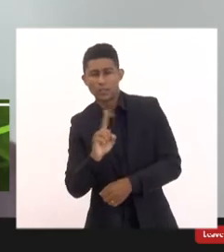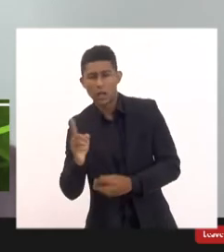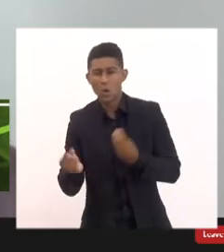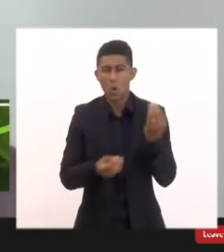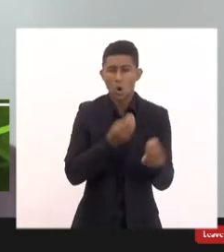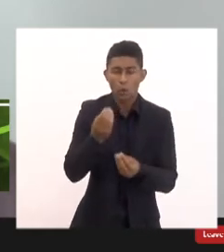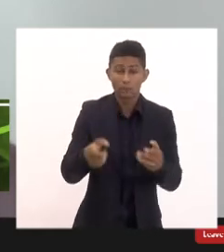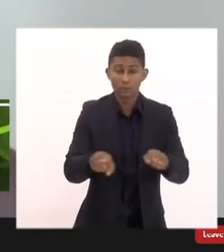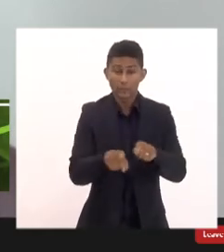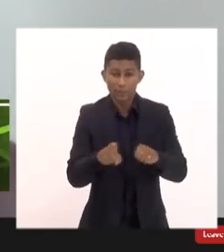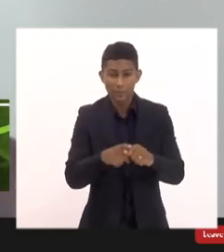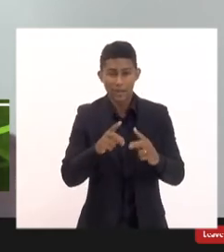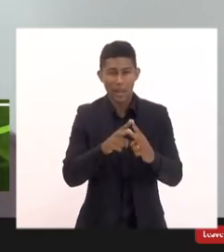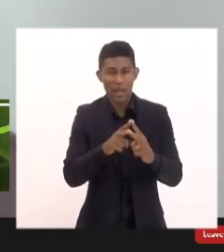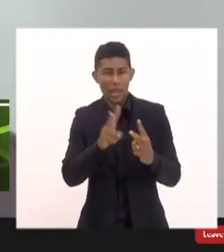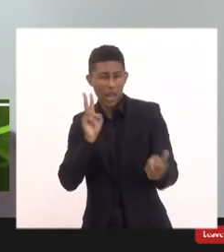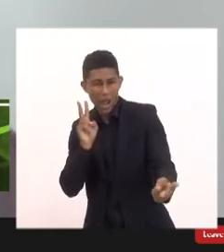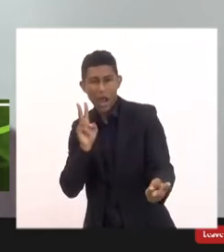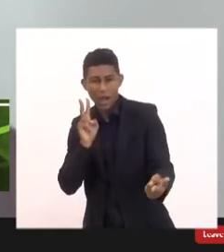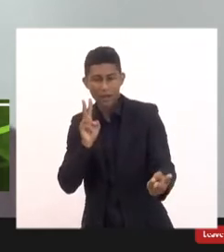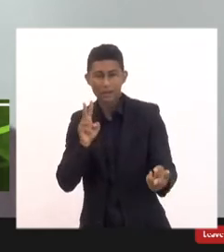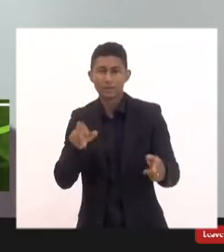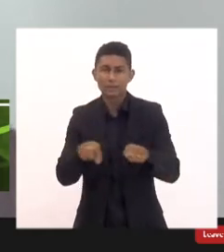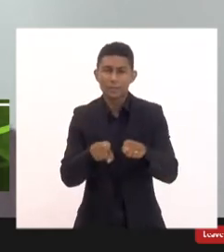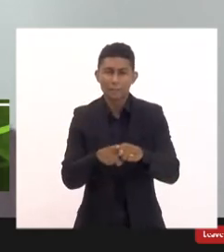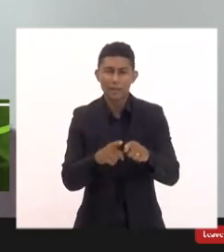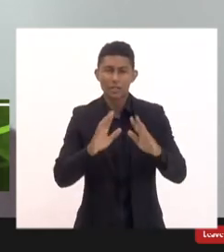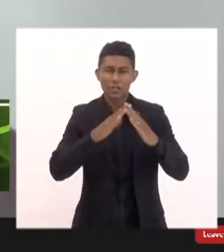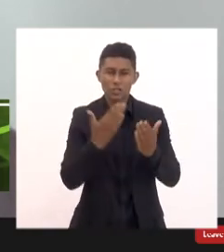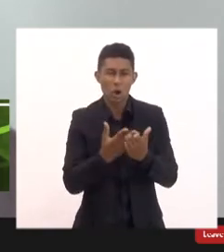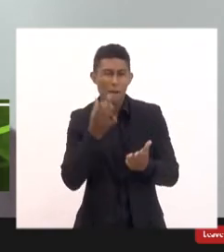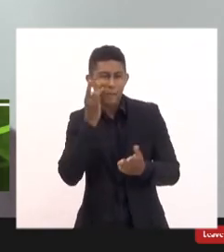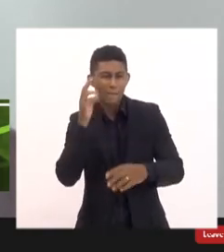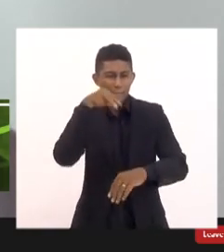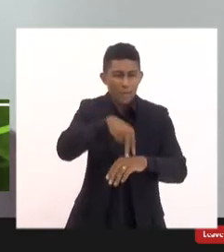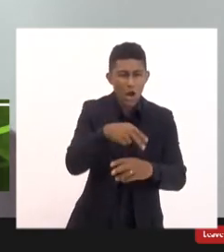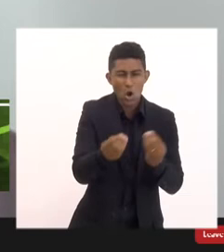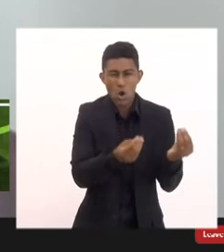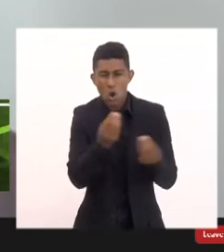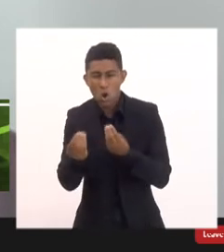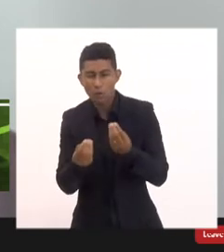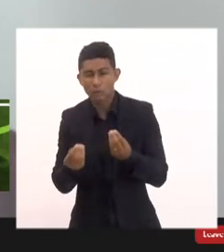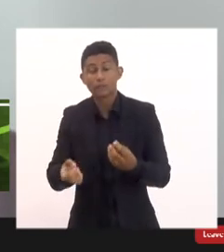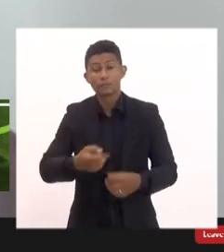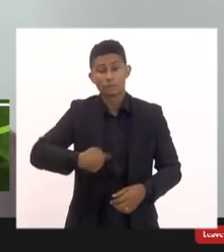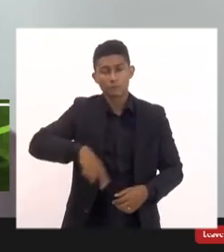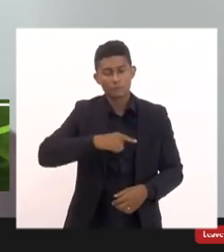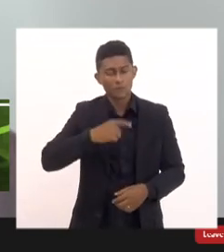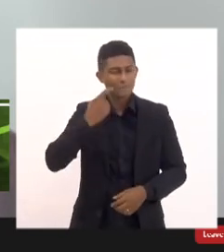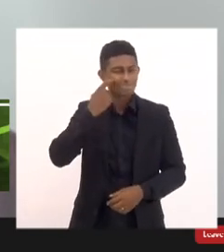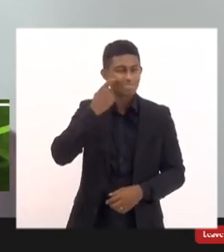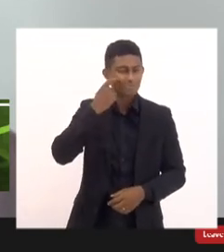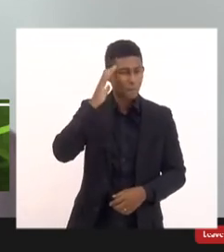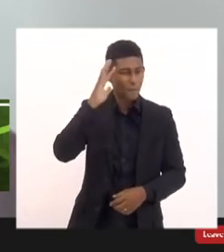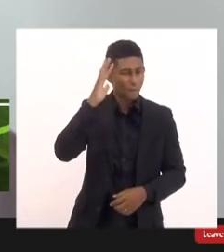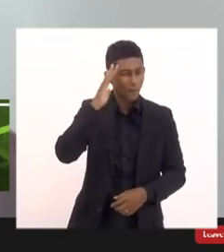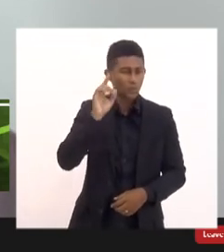disponibilizadas aos alunos, e sempre entendeu que era uma boa medida